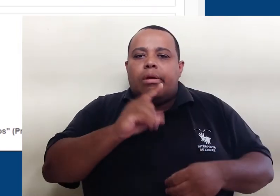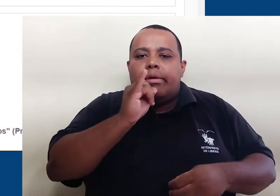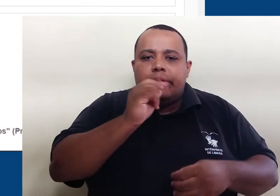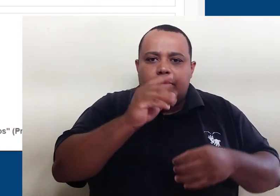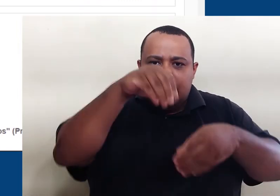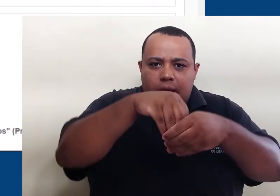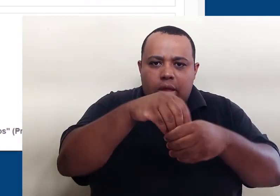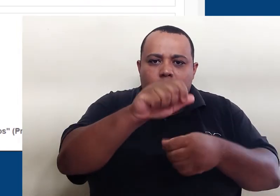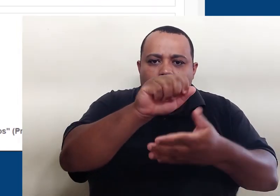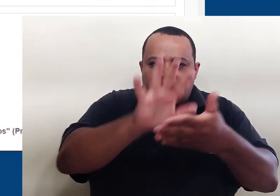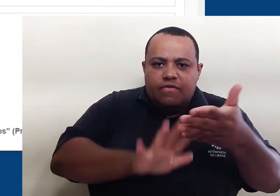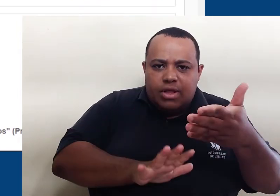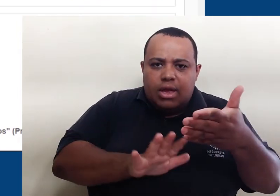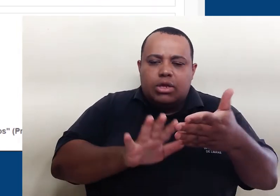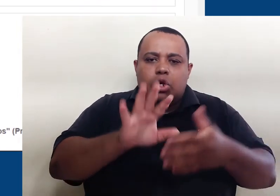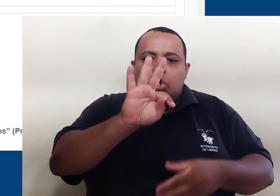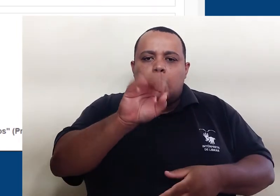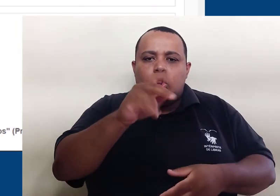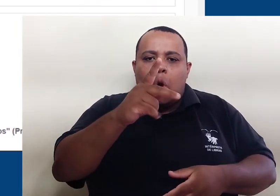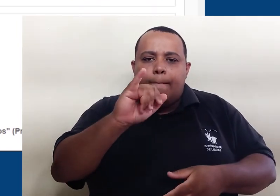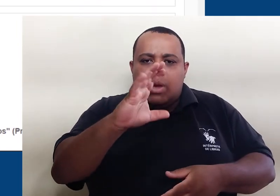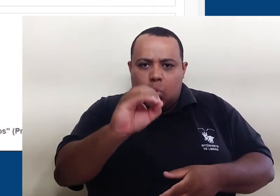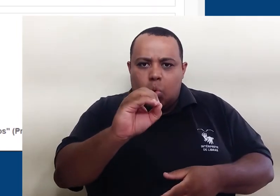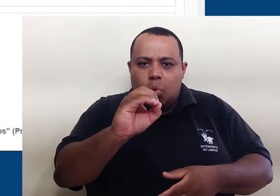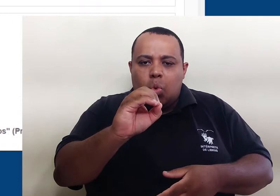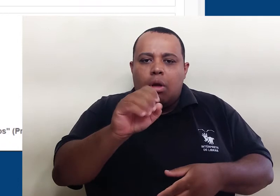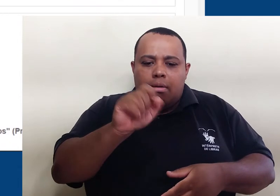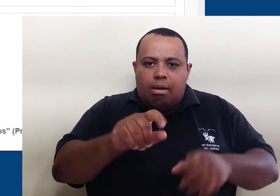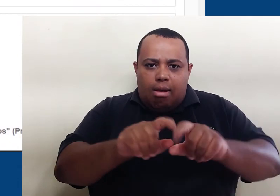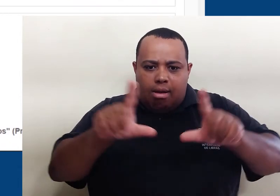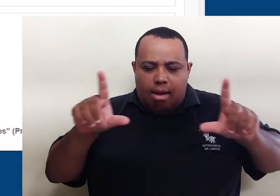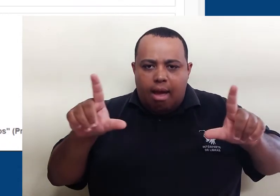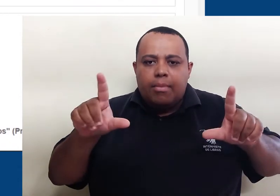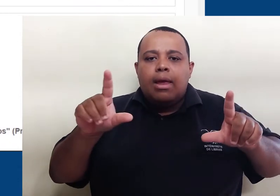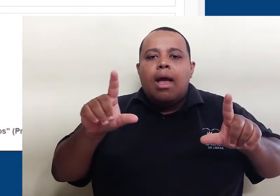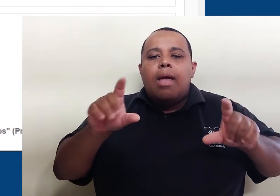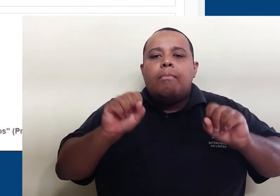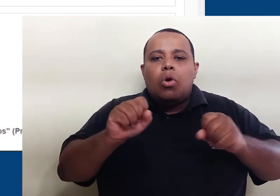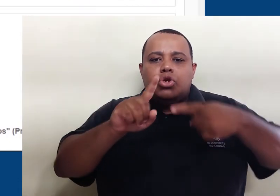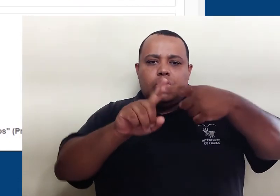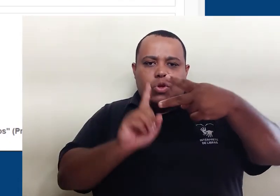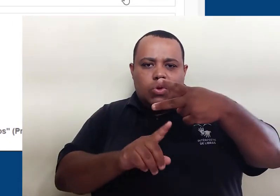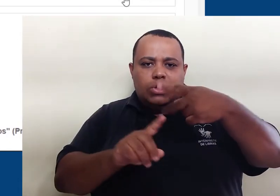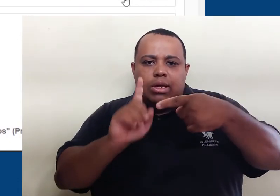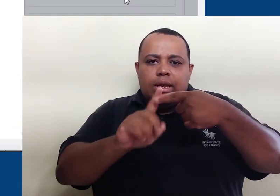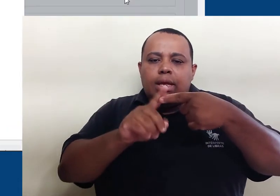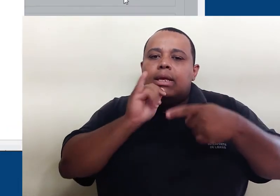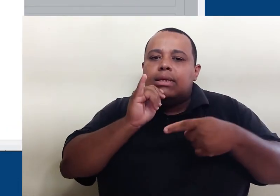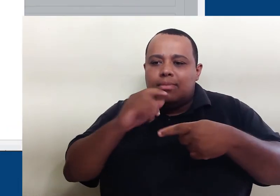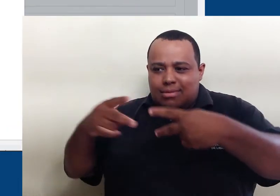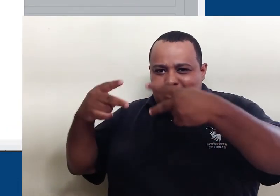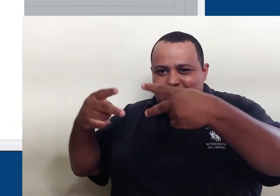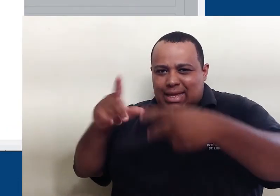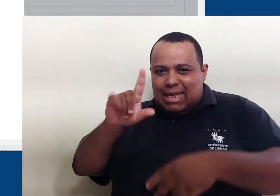aqui o meu tópico, tópico 1 introdução, e eu vou querer adicionar o meu vídeo. A gente pode fazer isso de duas formas mais práticas. Uma é botando